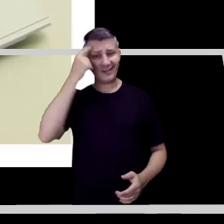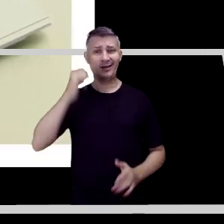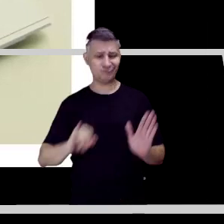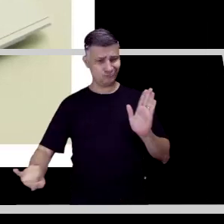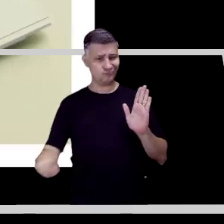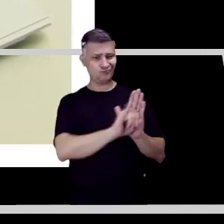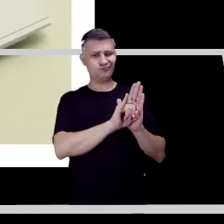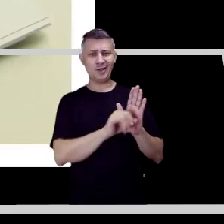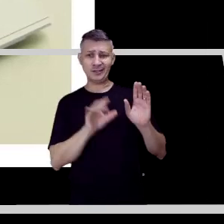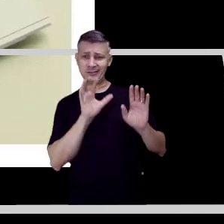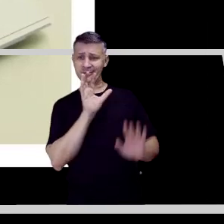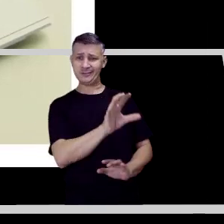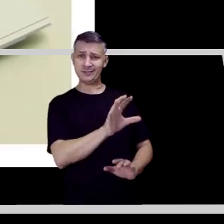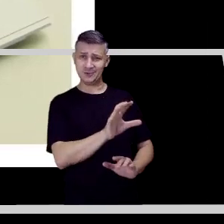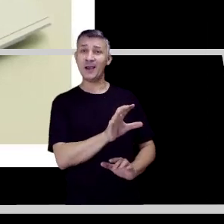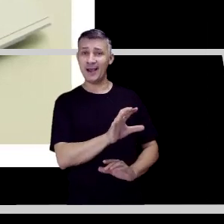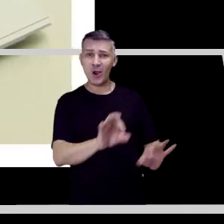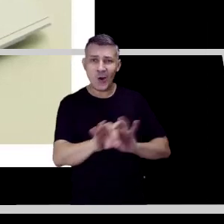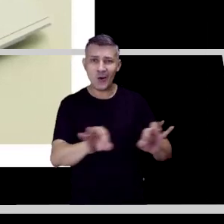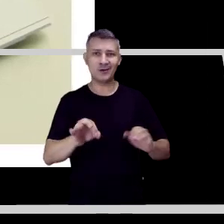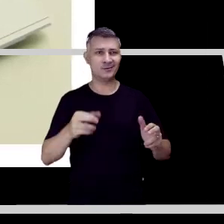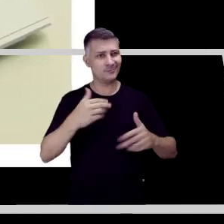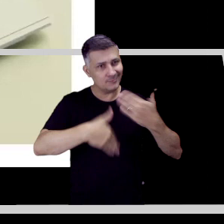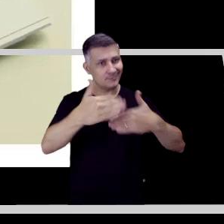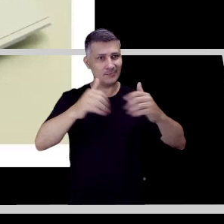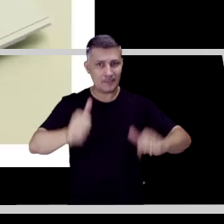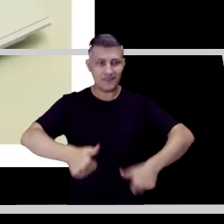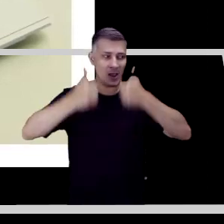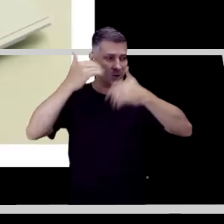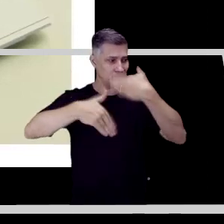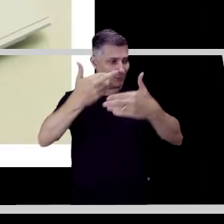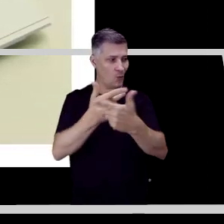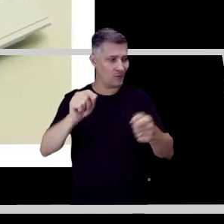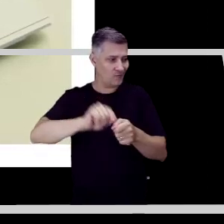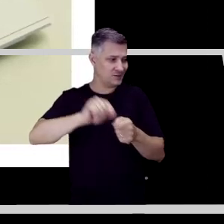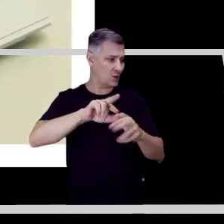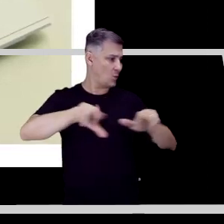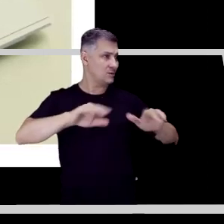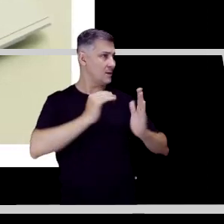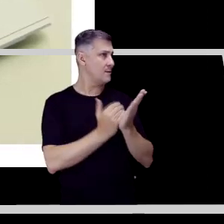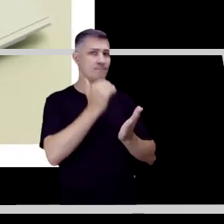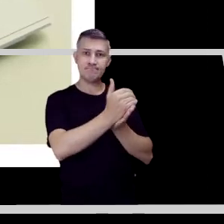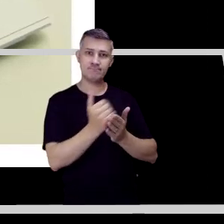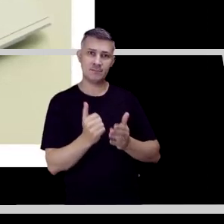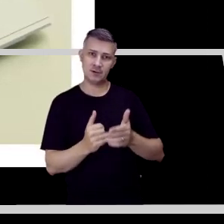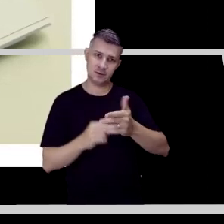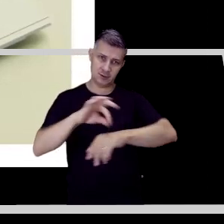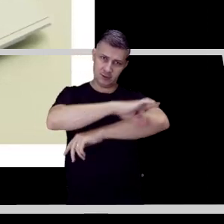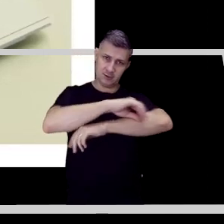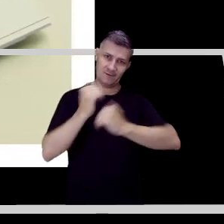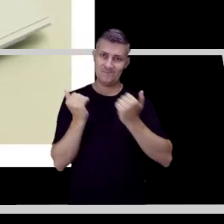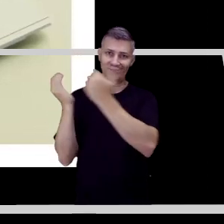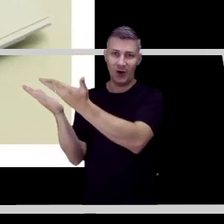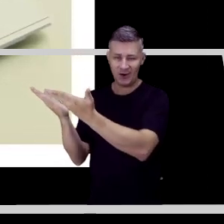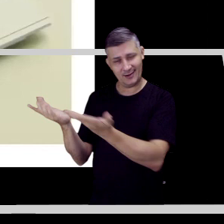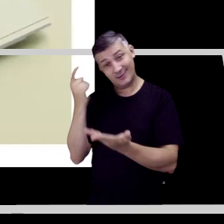a gente poder ter uma identidade disso, poder se organizar melhor para fazer efetivamente essas coisas que saem um pouco fora do ramo